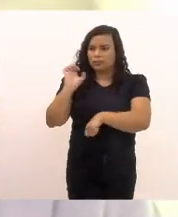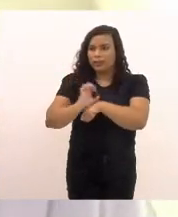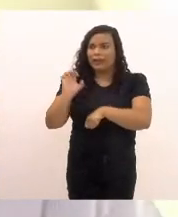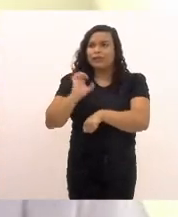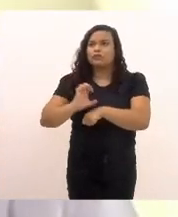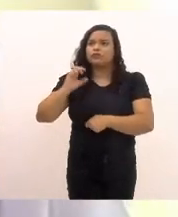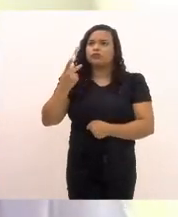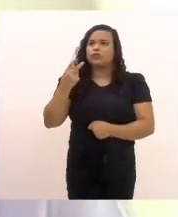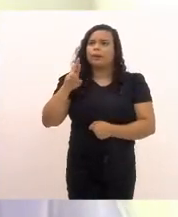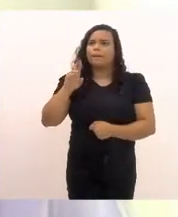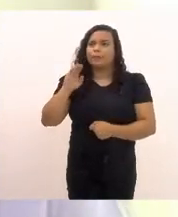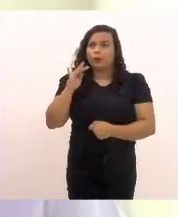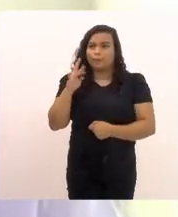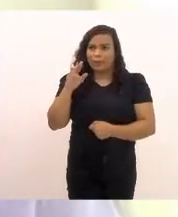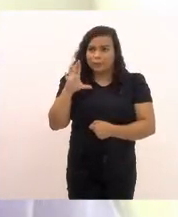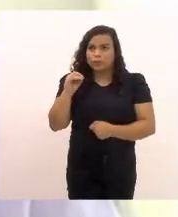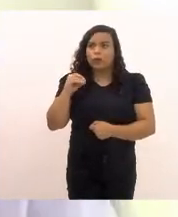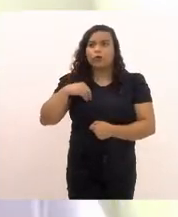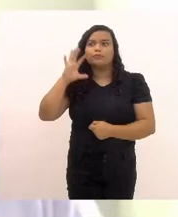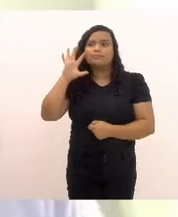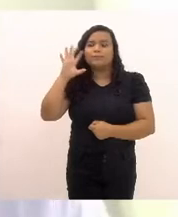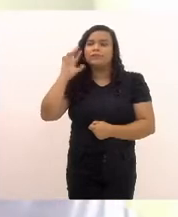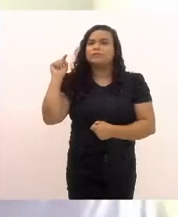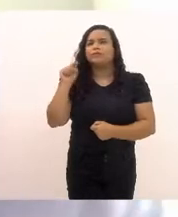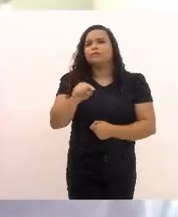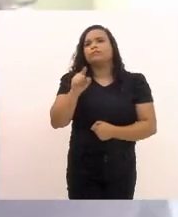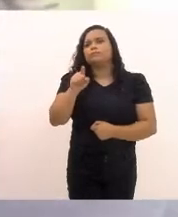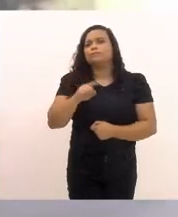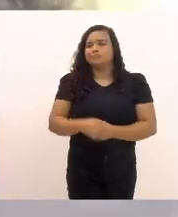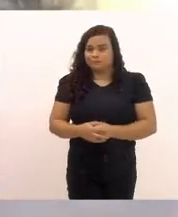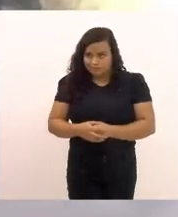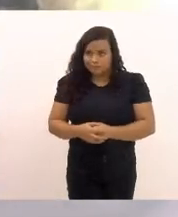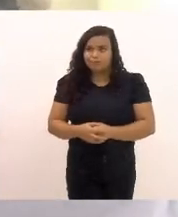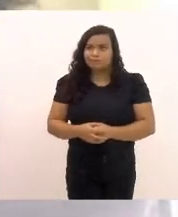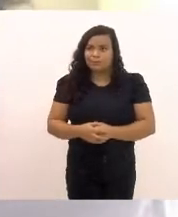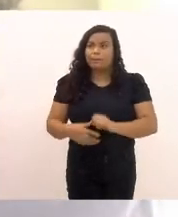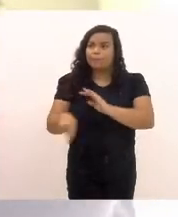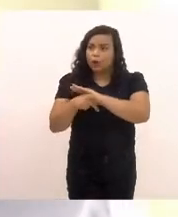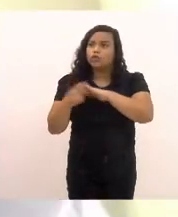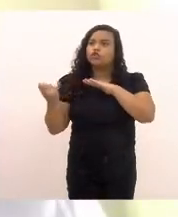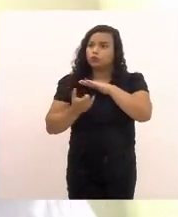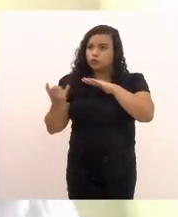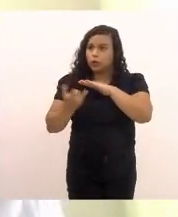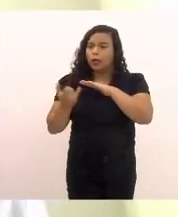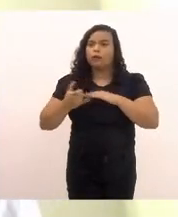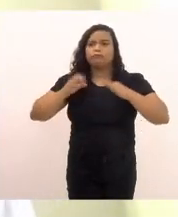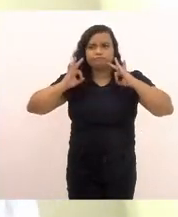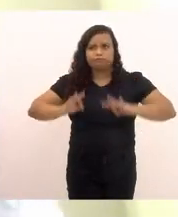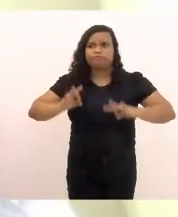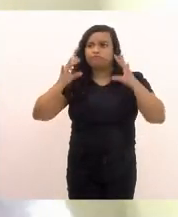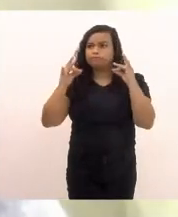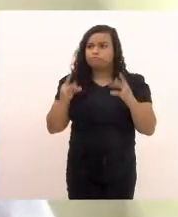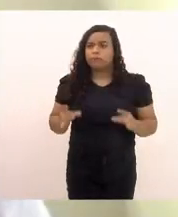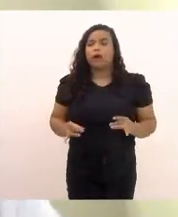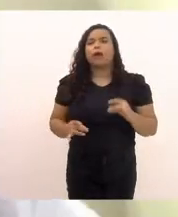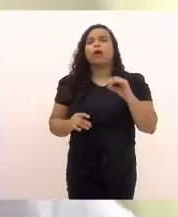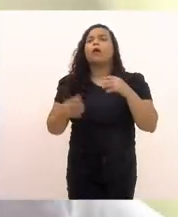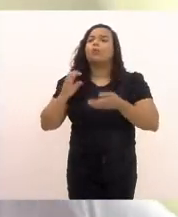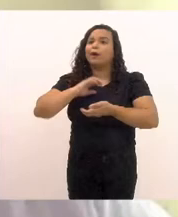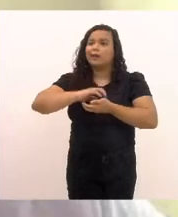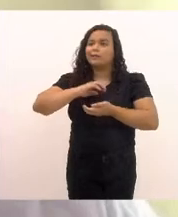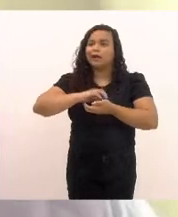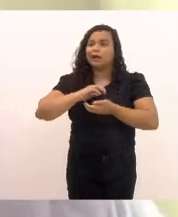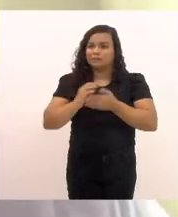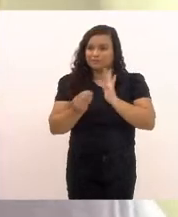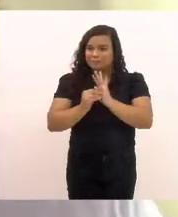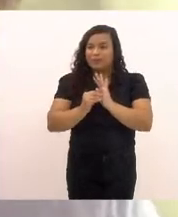vista, né, essa, a constitucionalidade estabelecida pelo STF a partir dessa ADI, eu acho que é fundamental que o